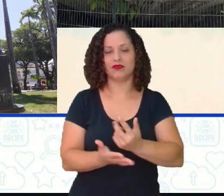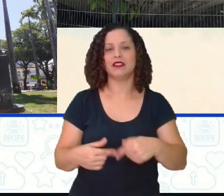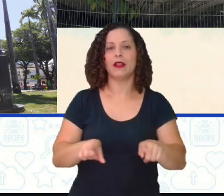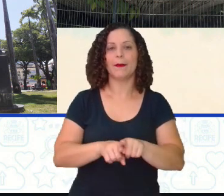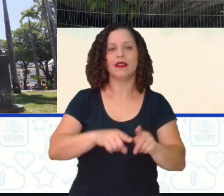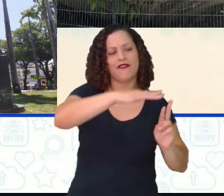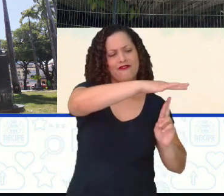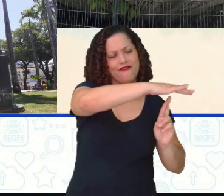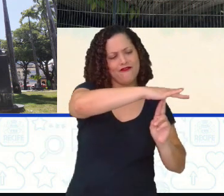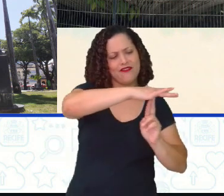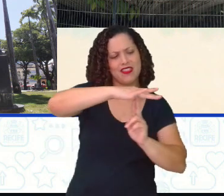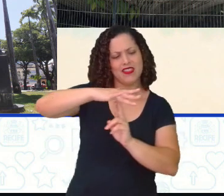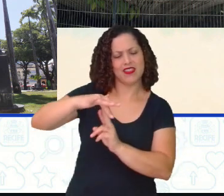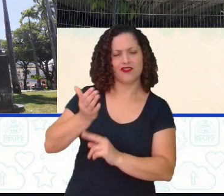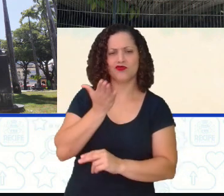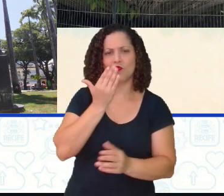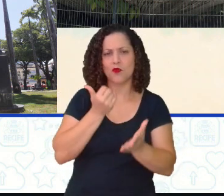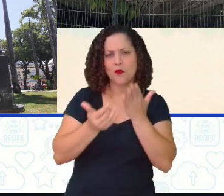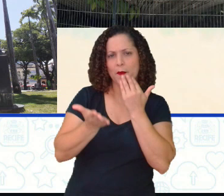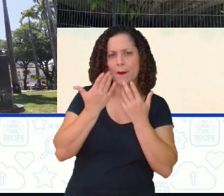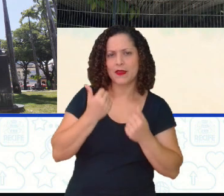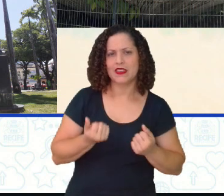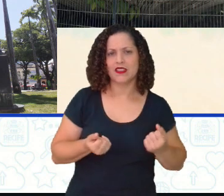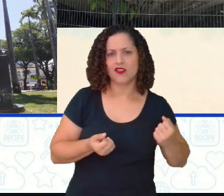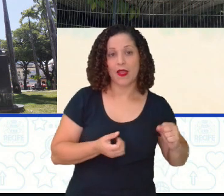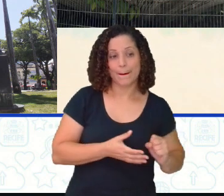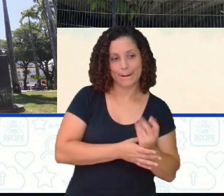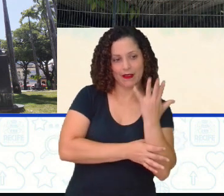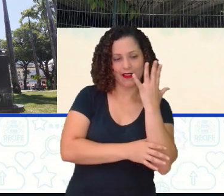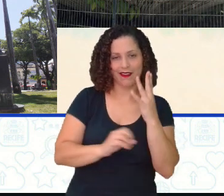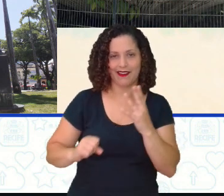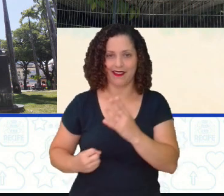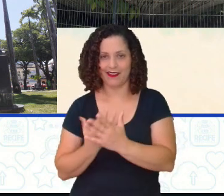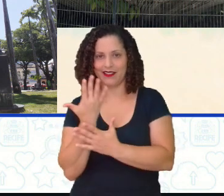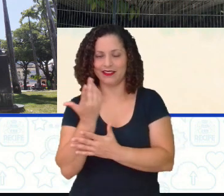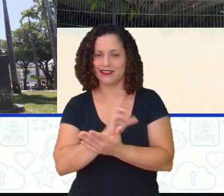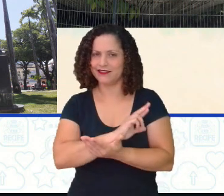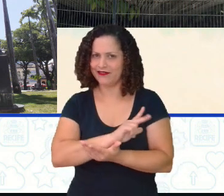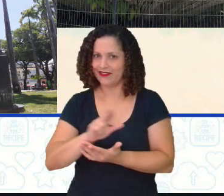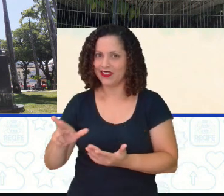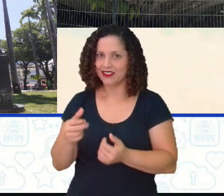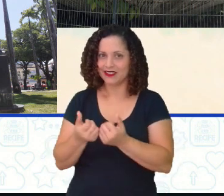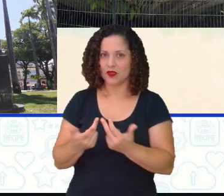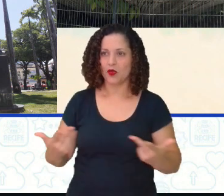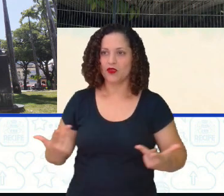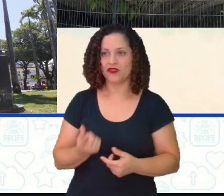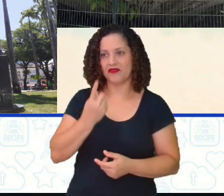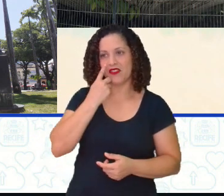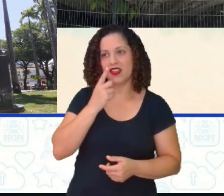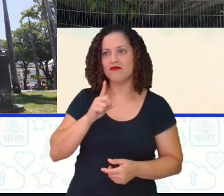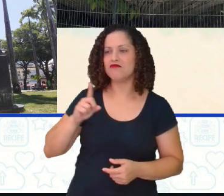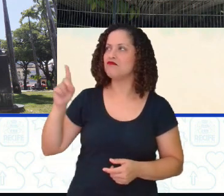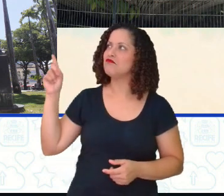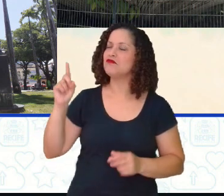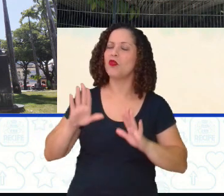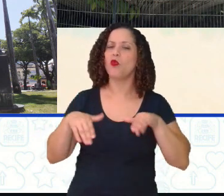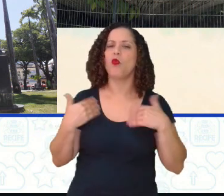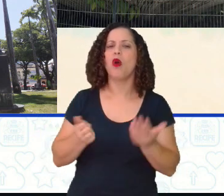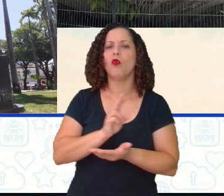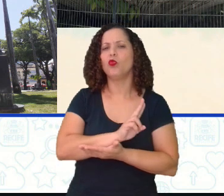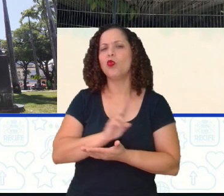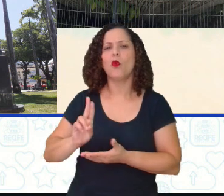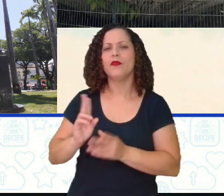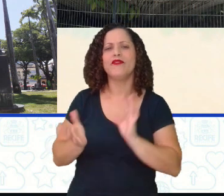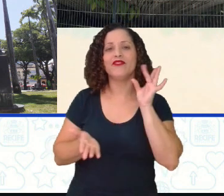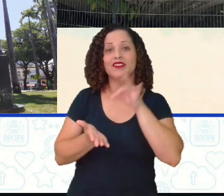com roupas, com plantas. É uma diversidade. Mas vamos ver como é o verdadeiro nome, não é? Seu nome verdadeiro é